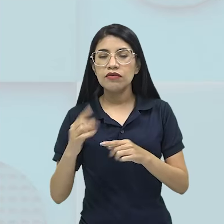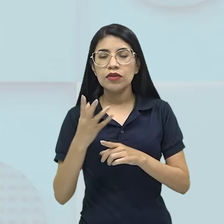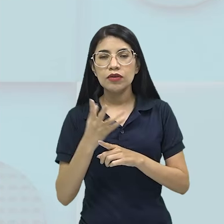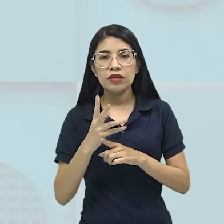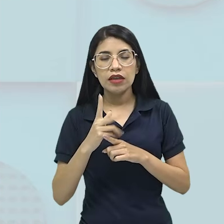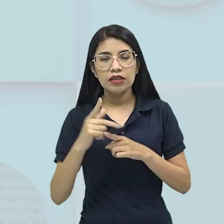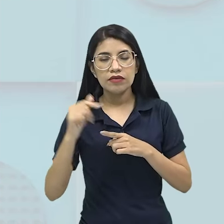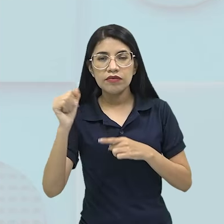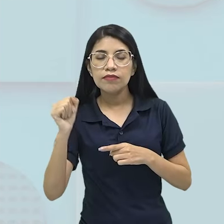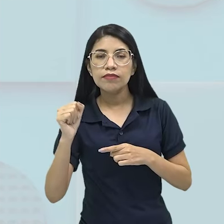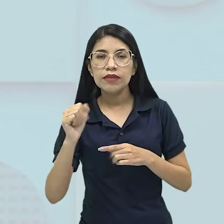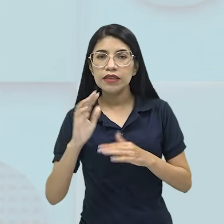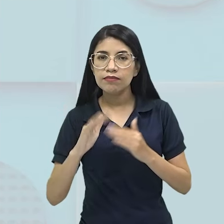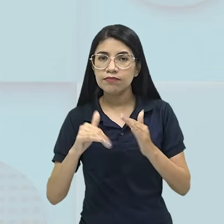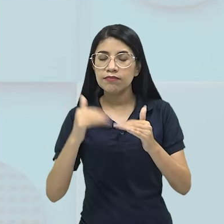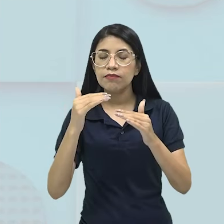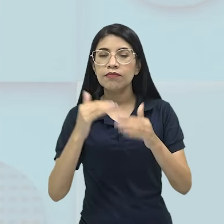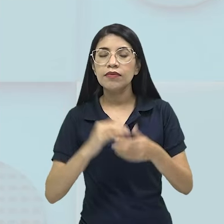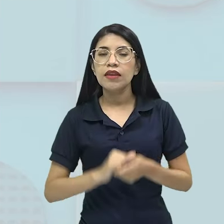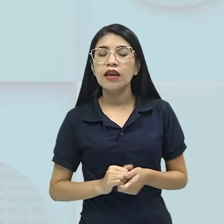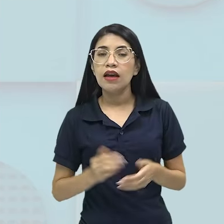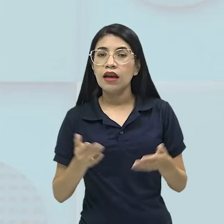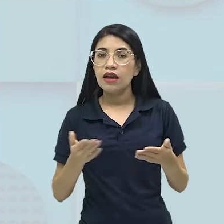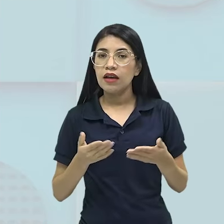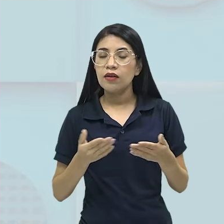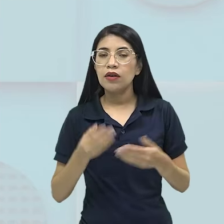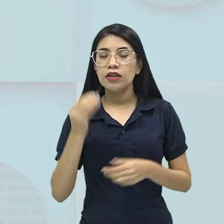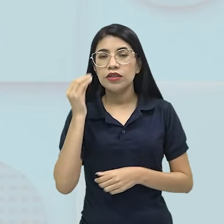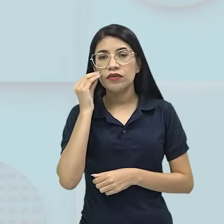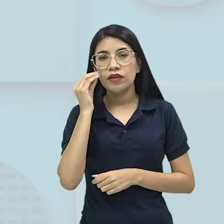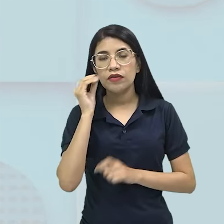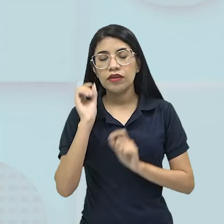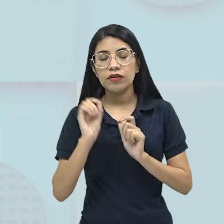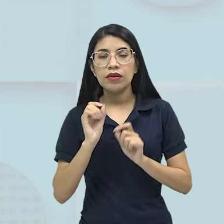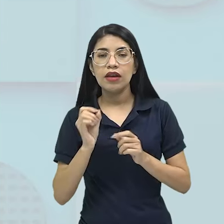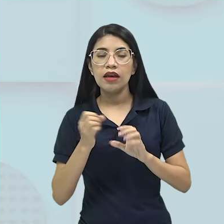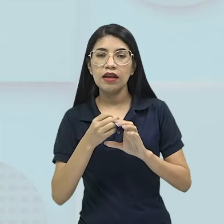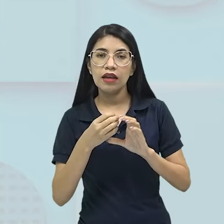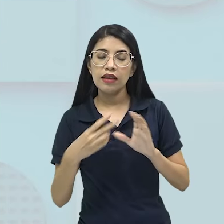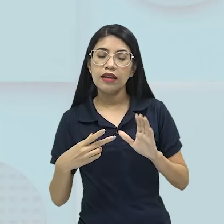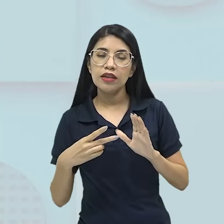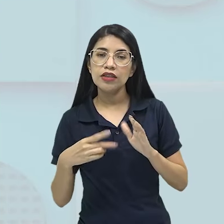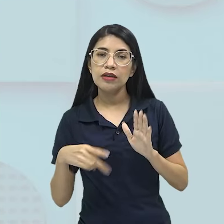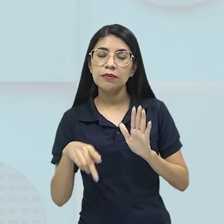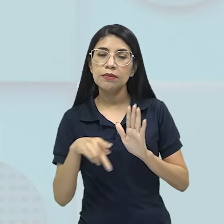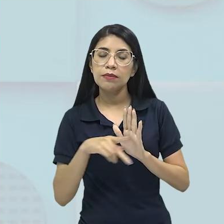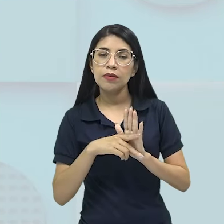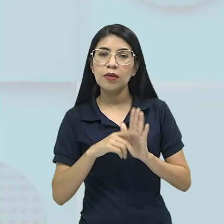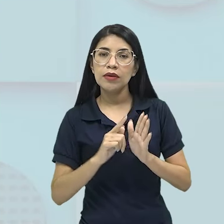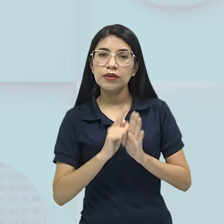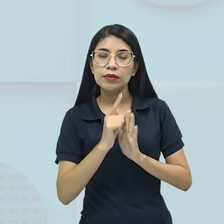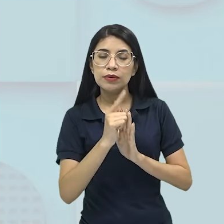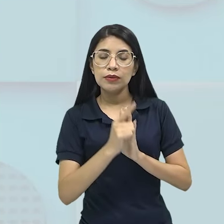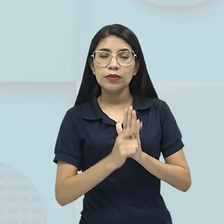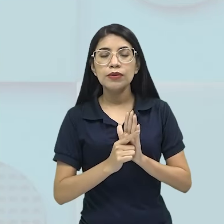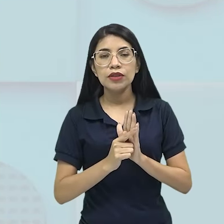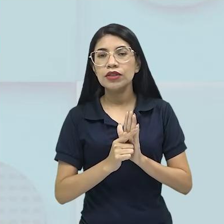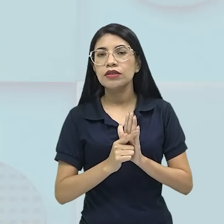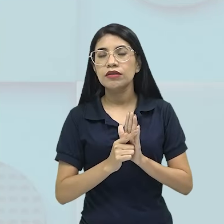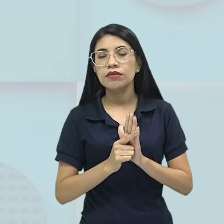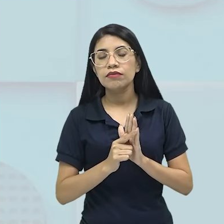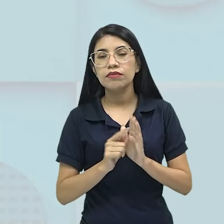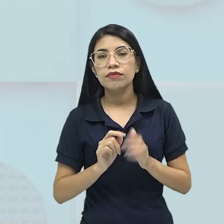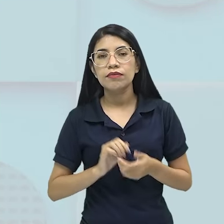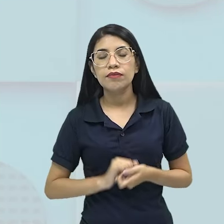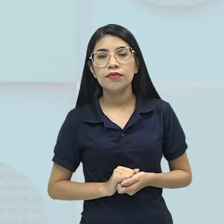né? Agora nós vamos então ver essas características. Quais são então as características